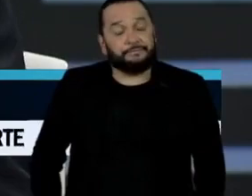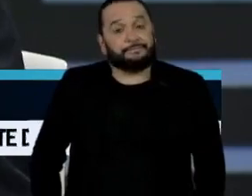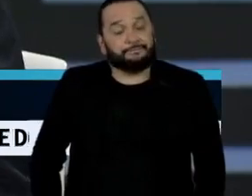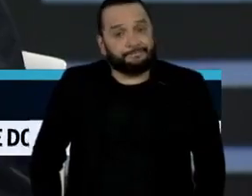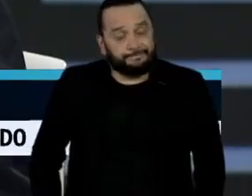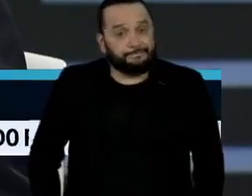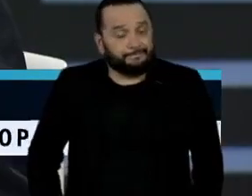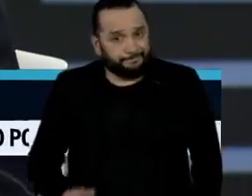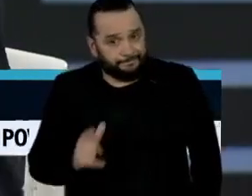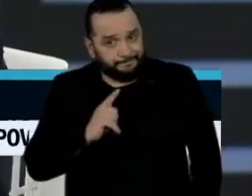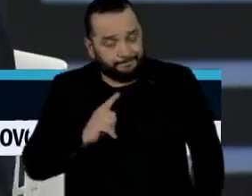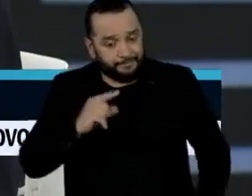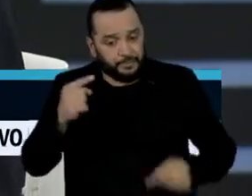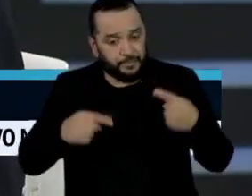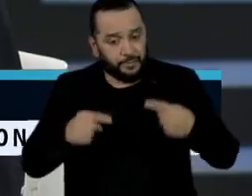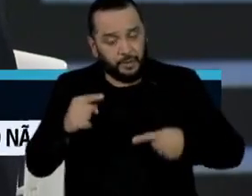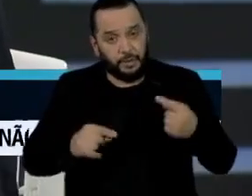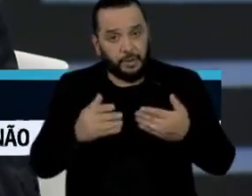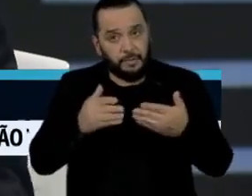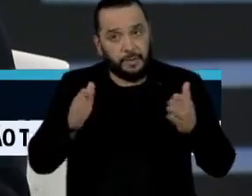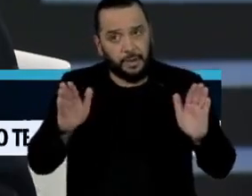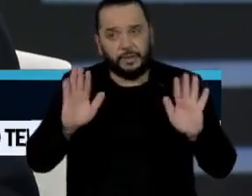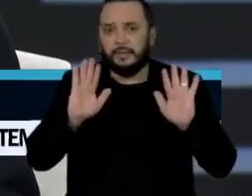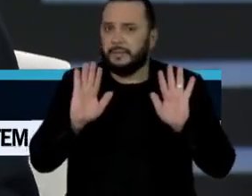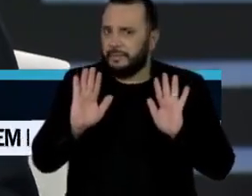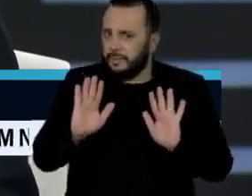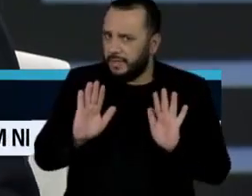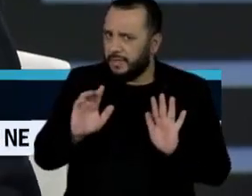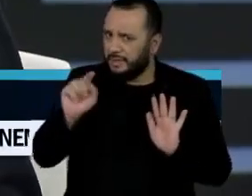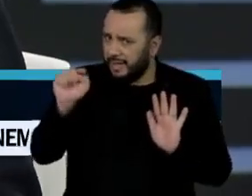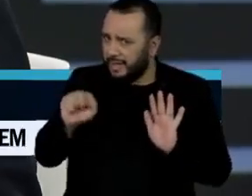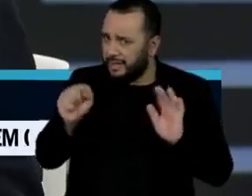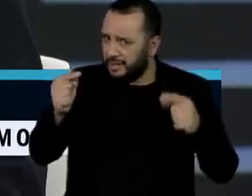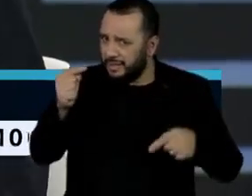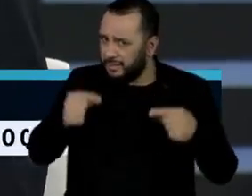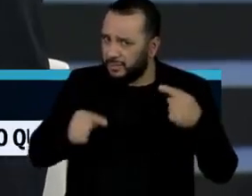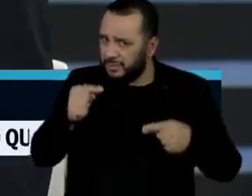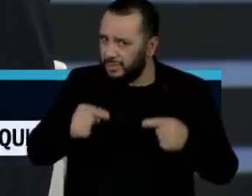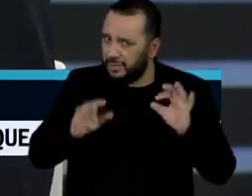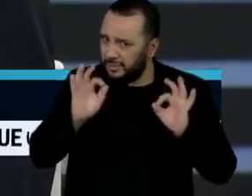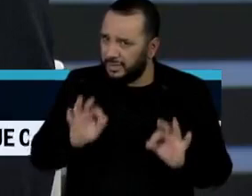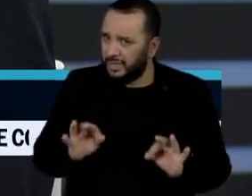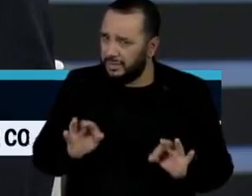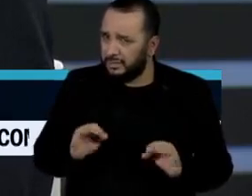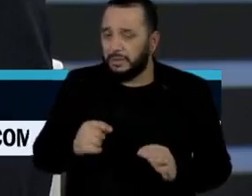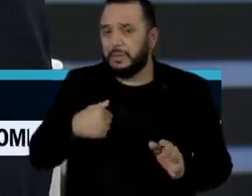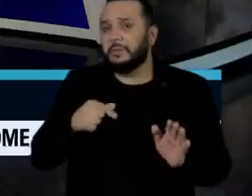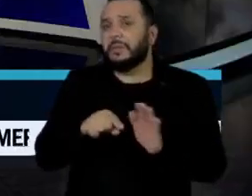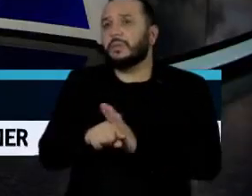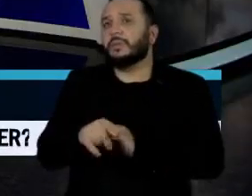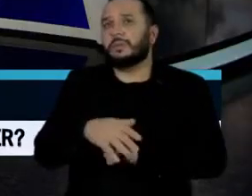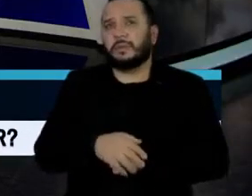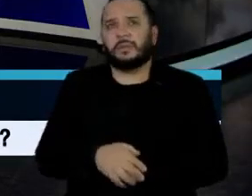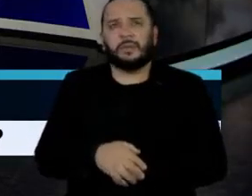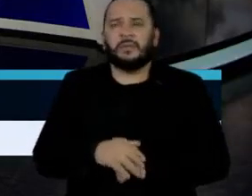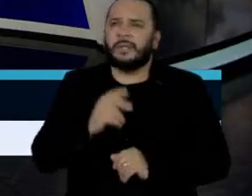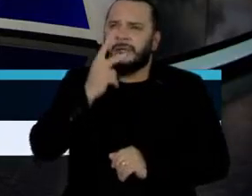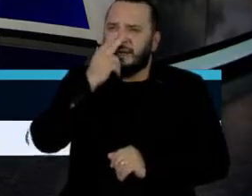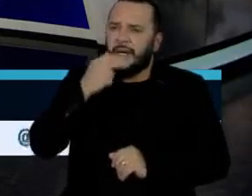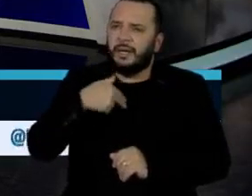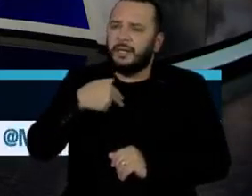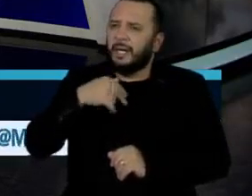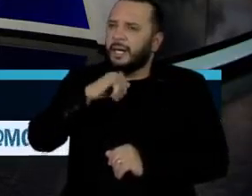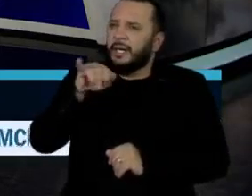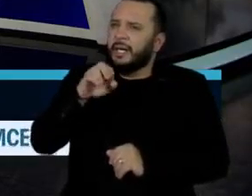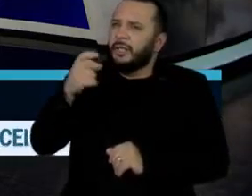essa é uma discussão aberta Mas será que essa é a discussão essa que a minha pergunta você acha o João que se encontra é